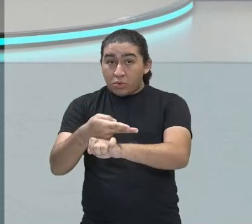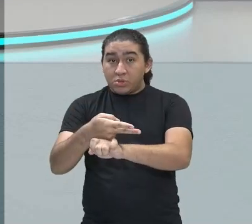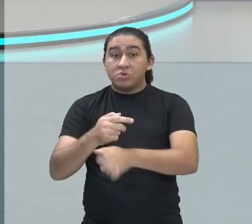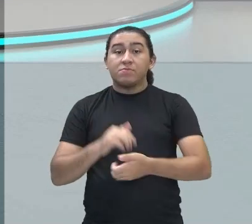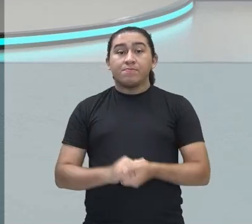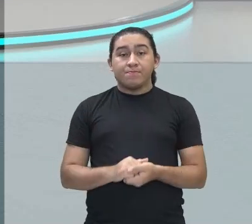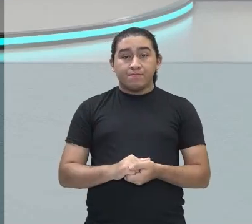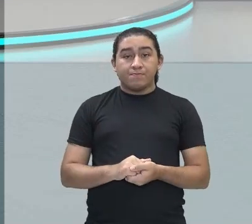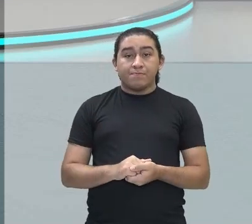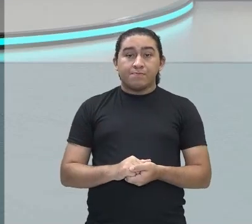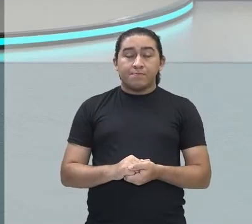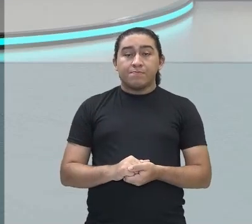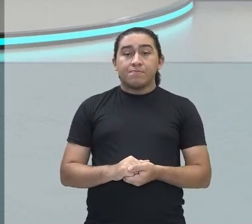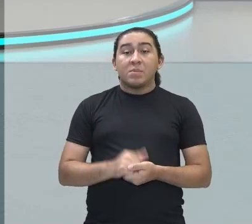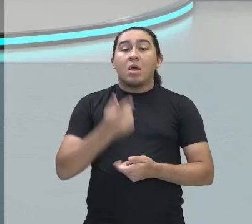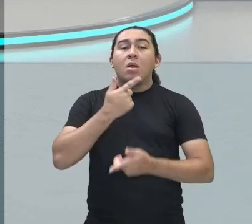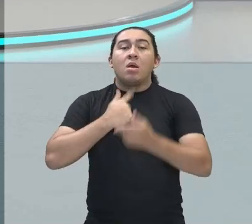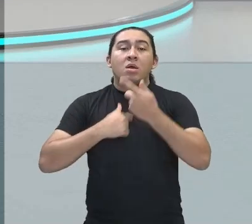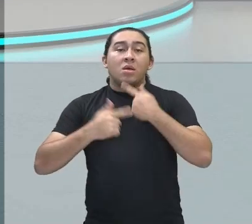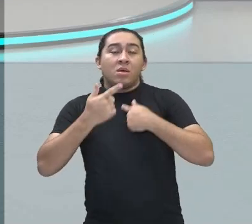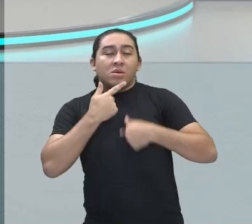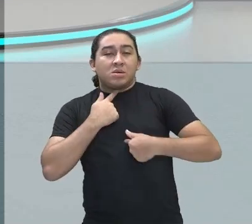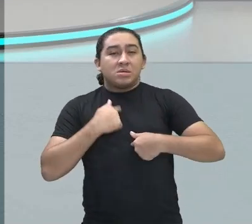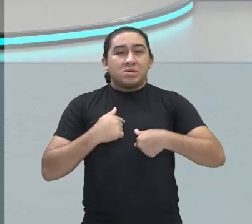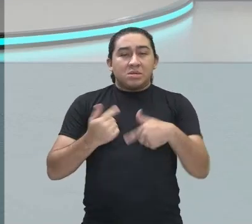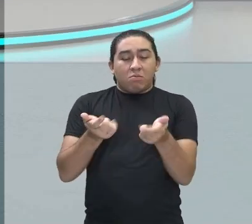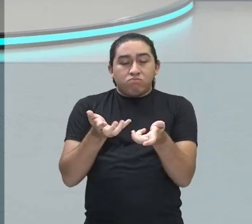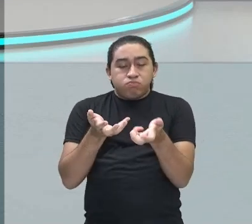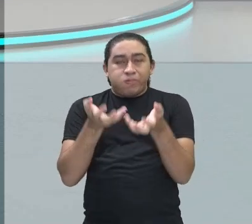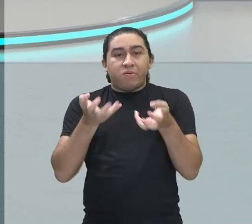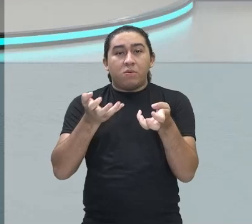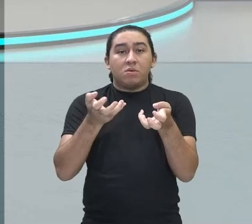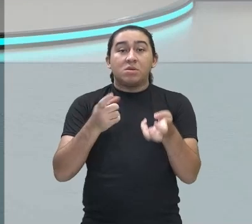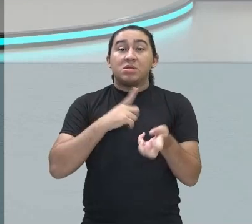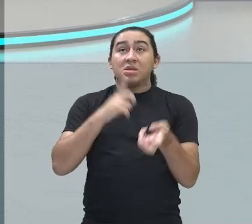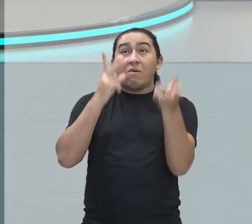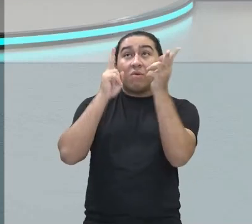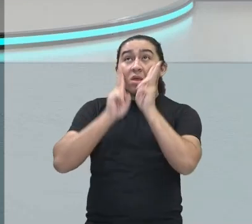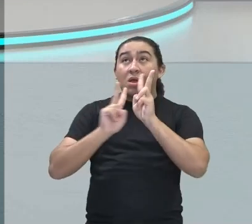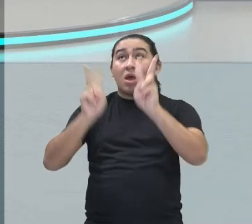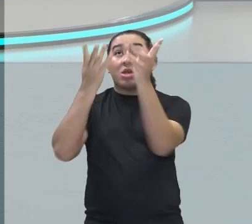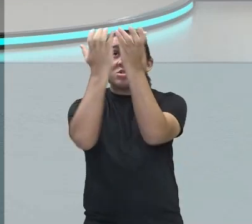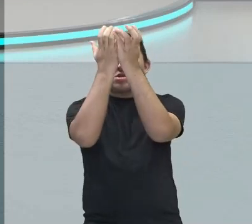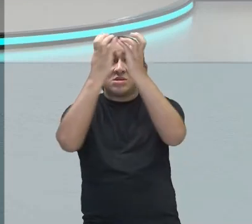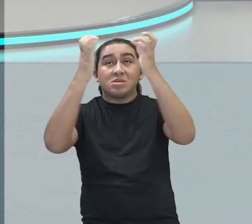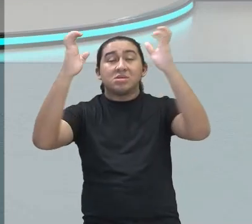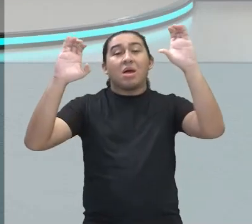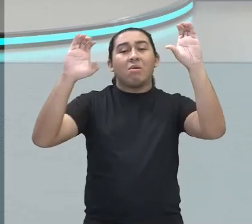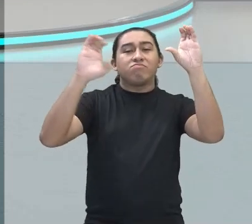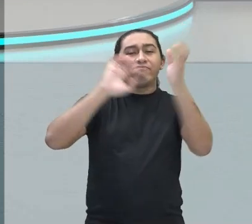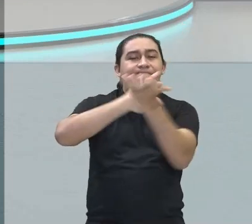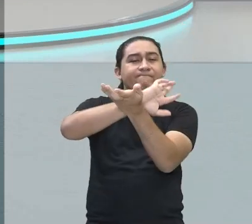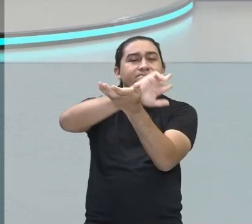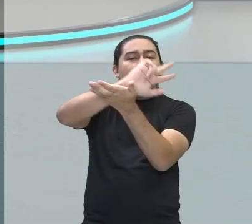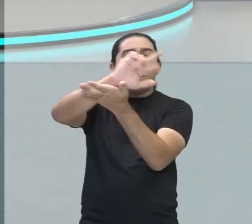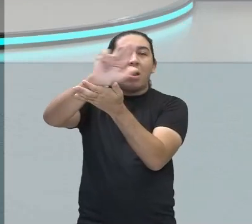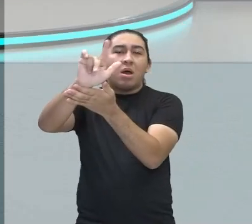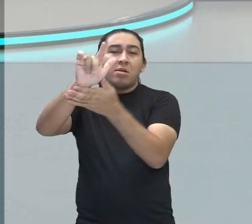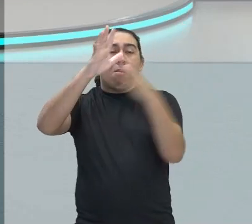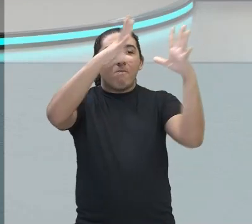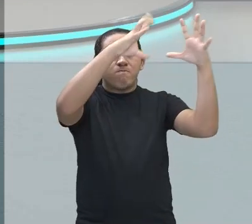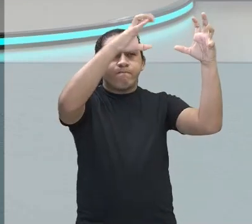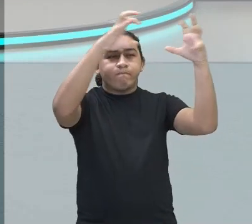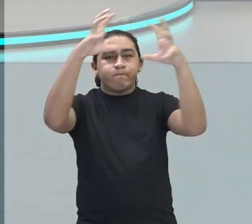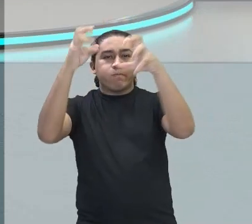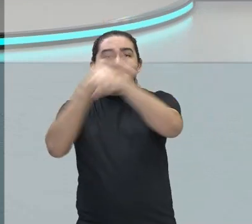as ânsias e os desejos vão galgando os azuis e siderais noivados, entre nuvens